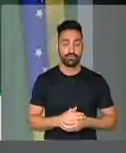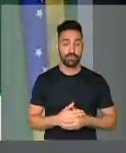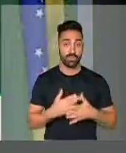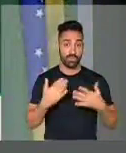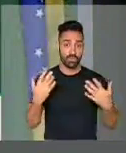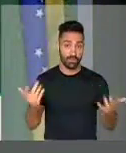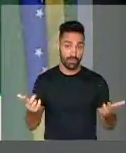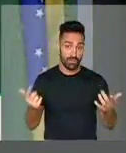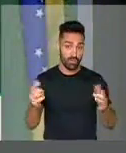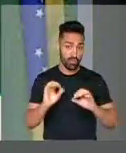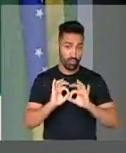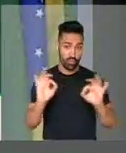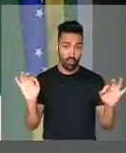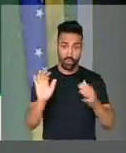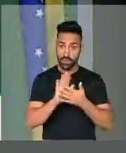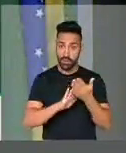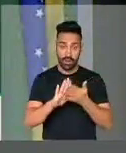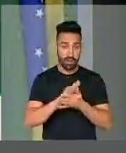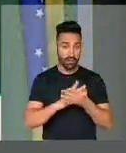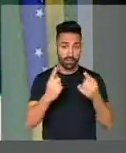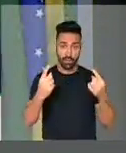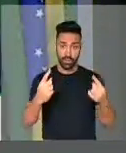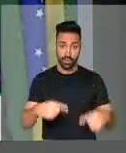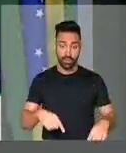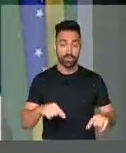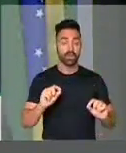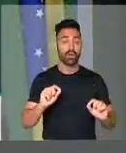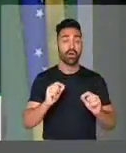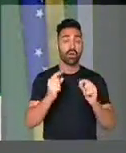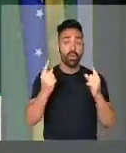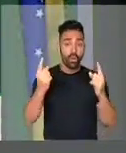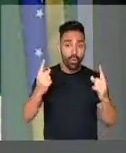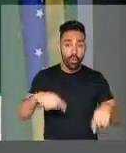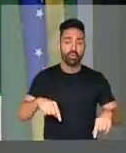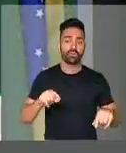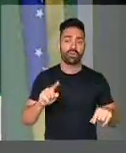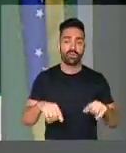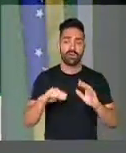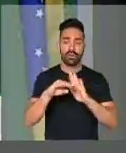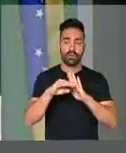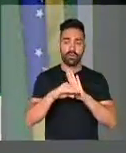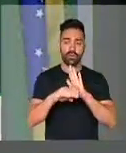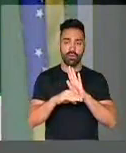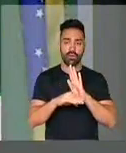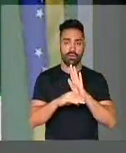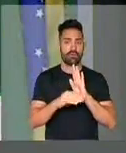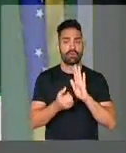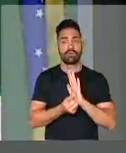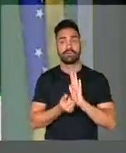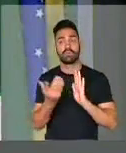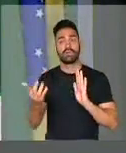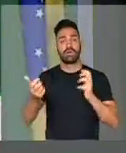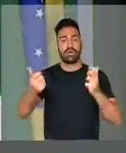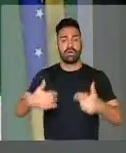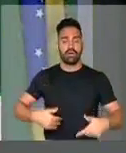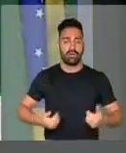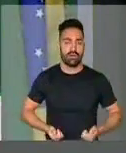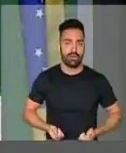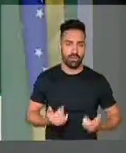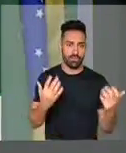estavam contra. Eles estão contra é a prestação de contas. Seria de mais